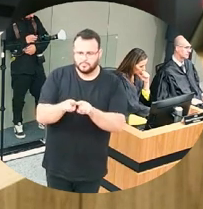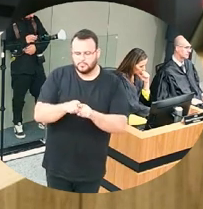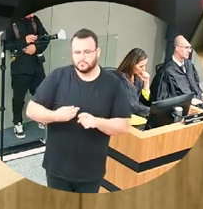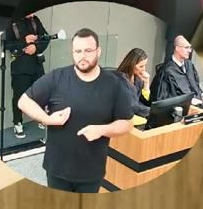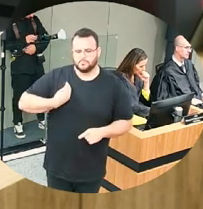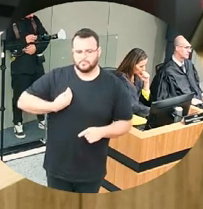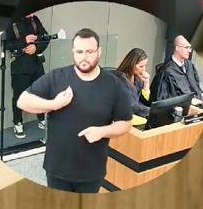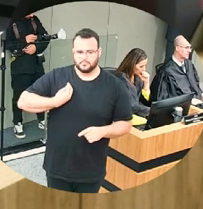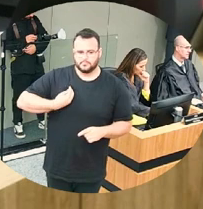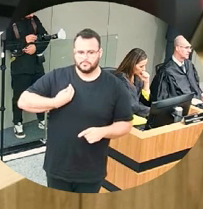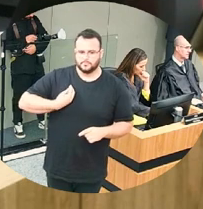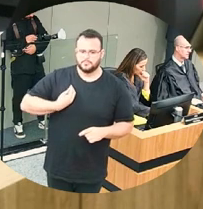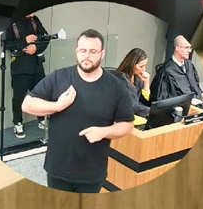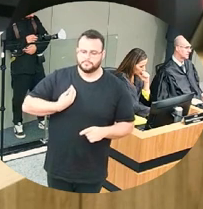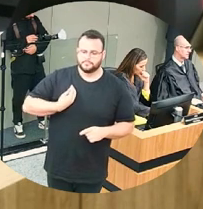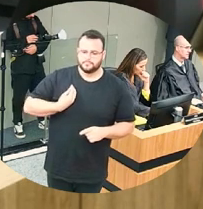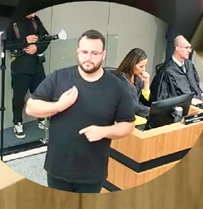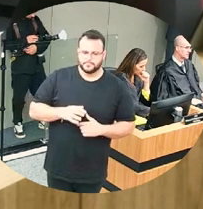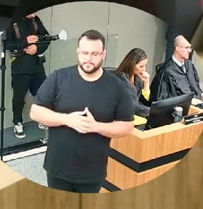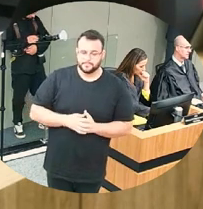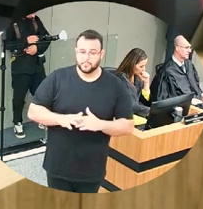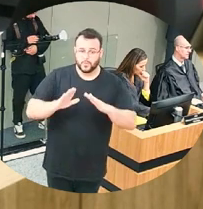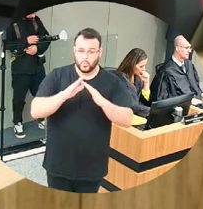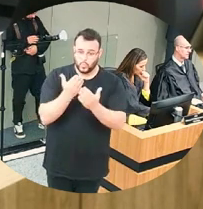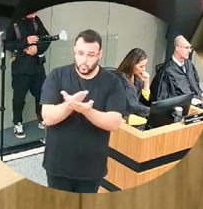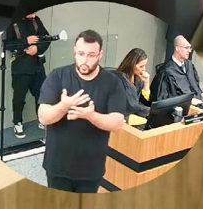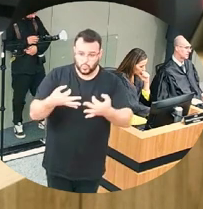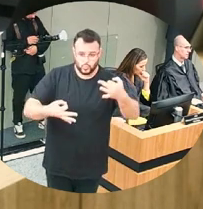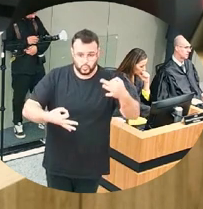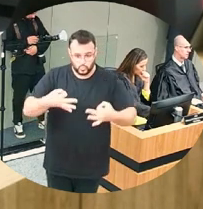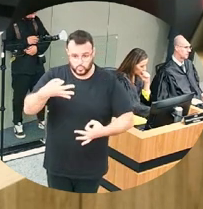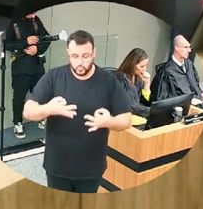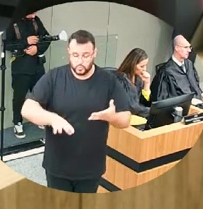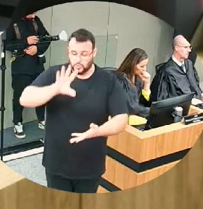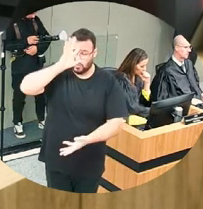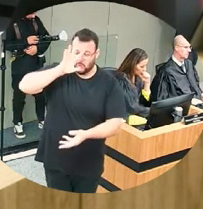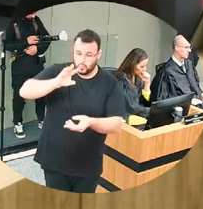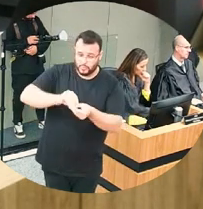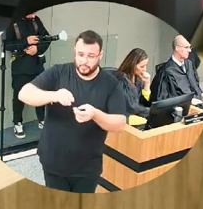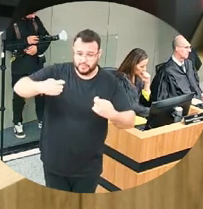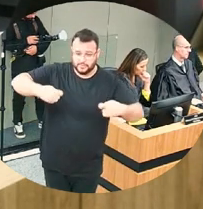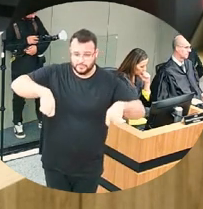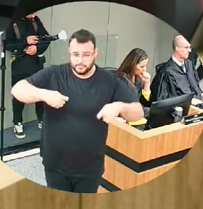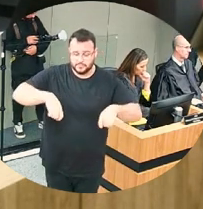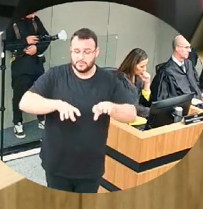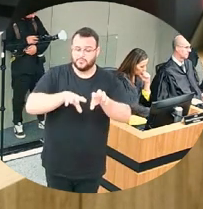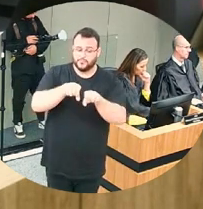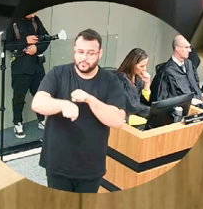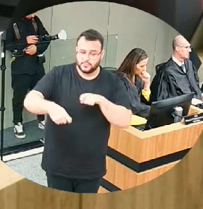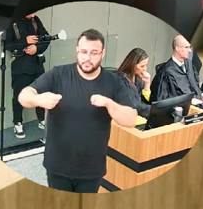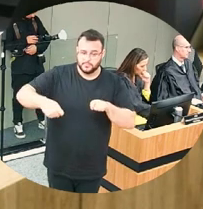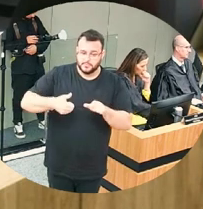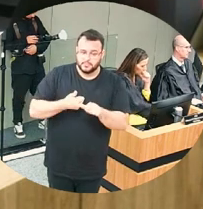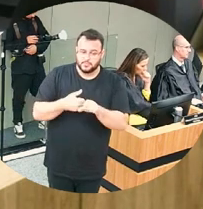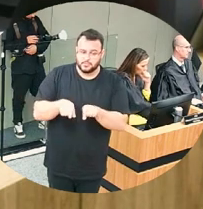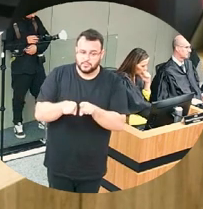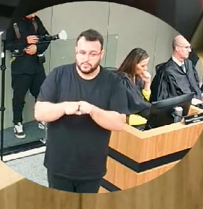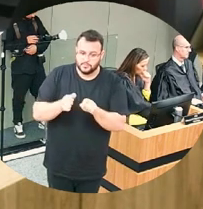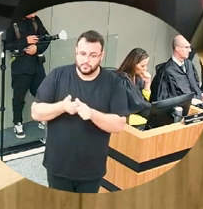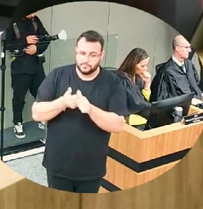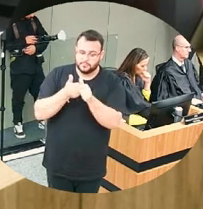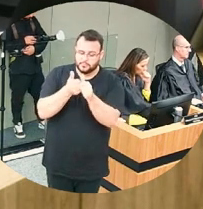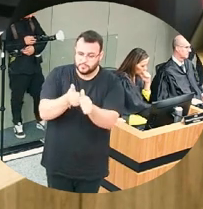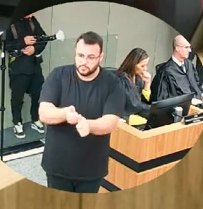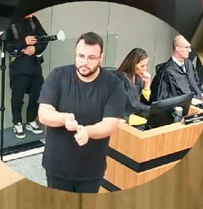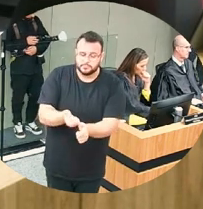presente na atuação institucional uma escola judicial que compreenda as necessidades de formação e acompanhamento de magistrados